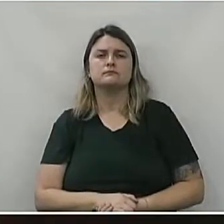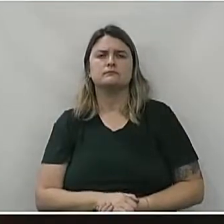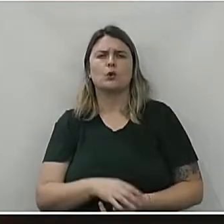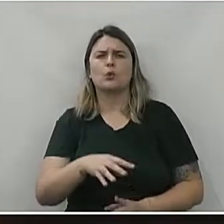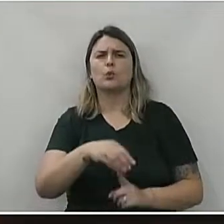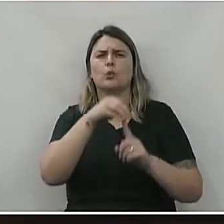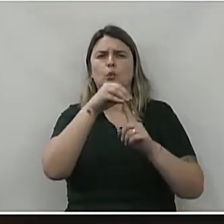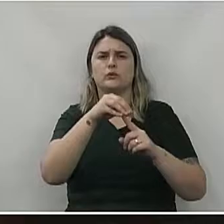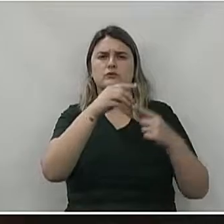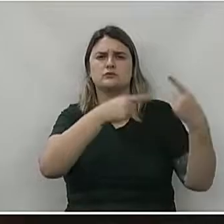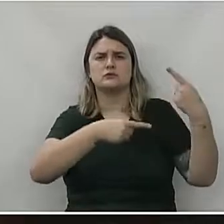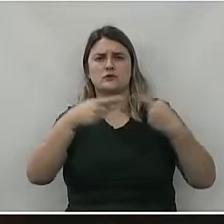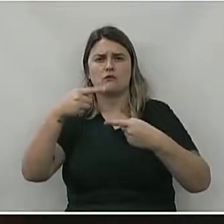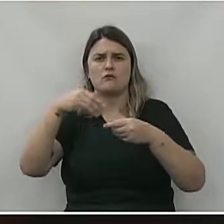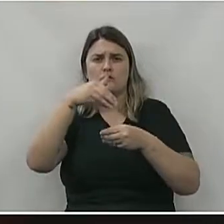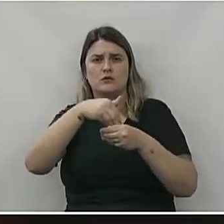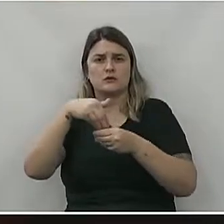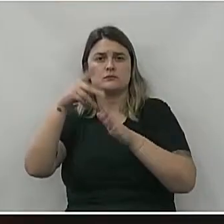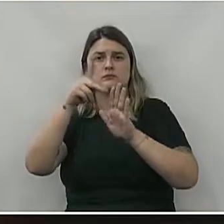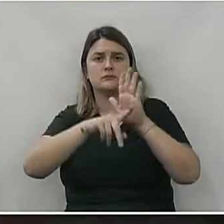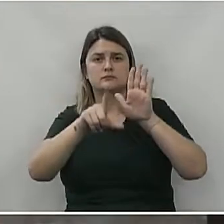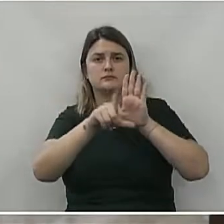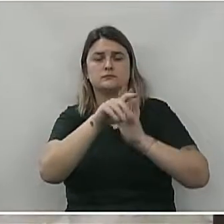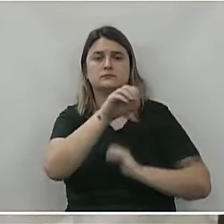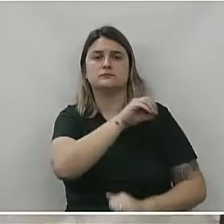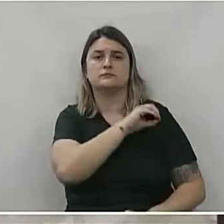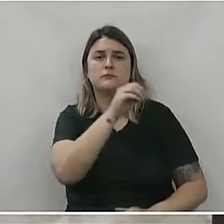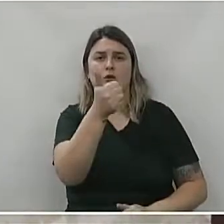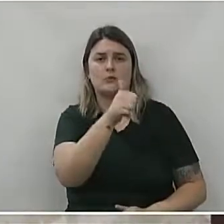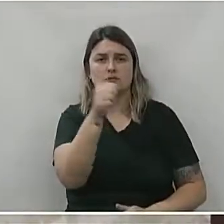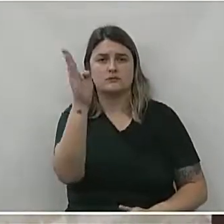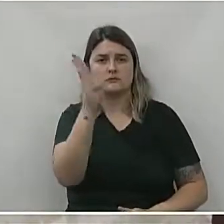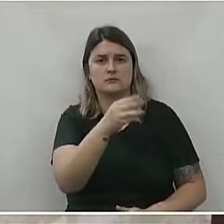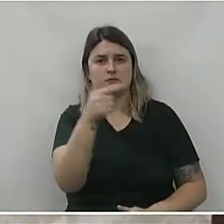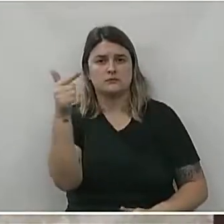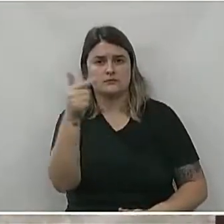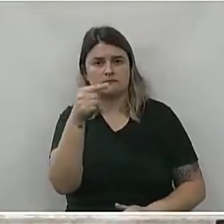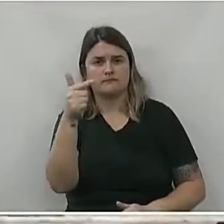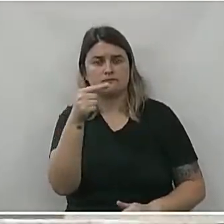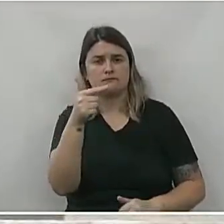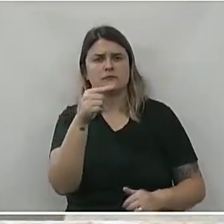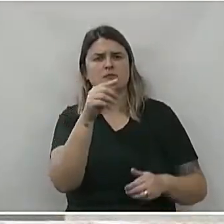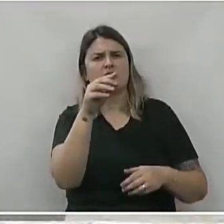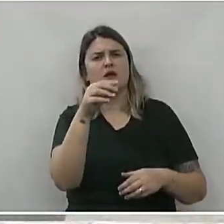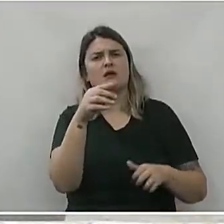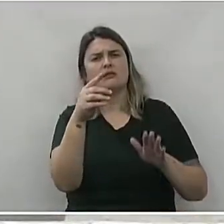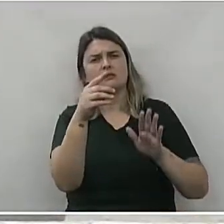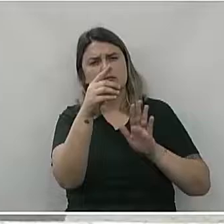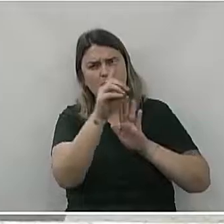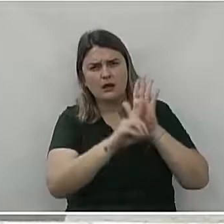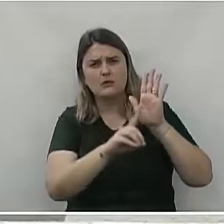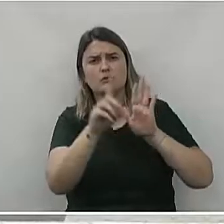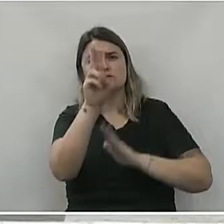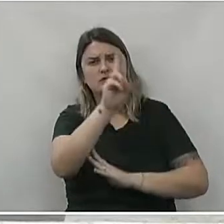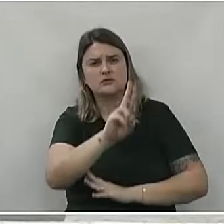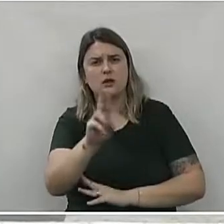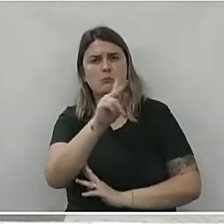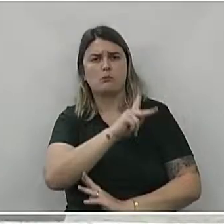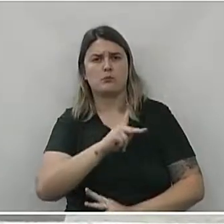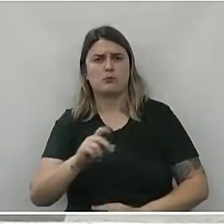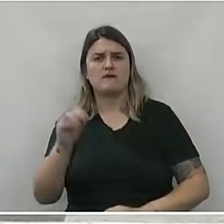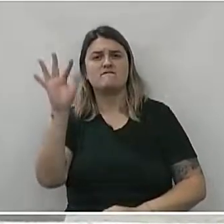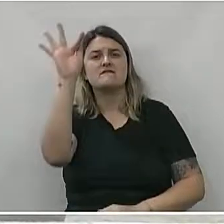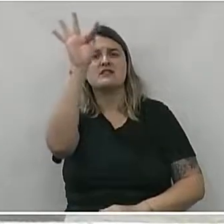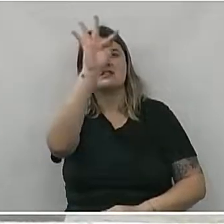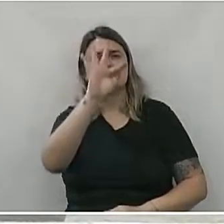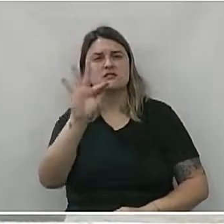única discussão e votação do projeto de lei ordinária de número 11 de 2022. Declara de utilidade pública municipal a